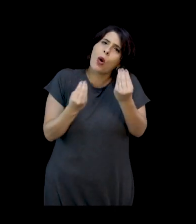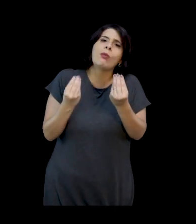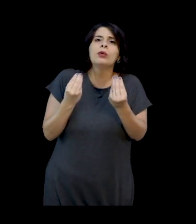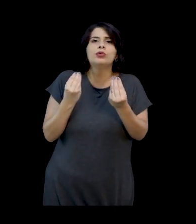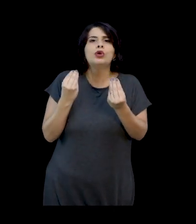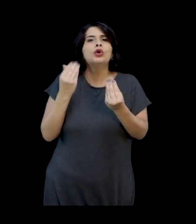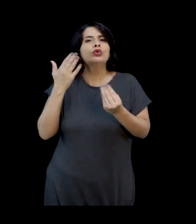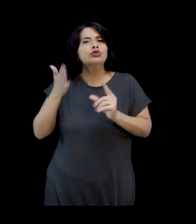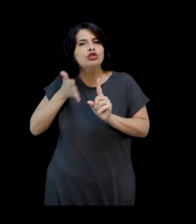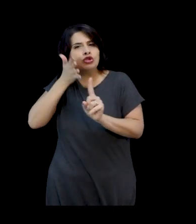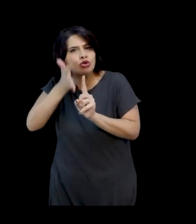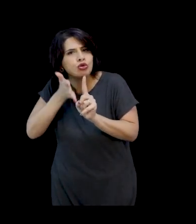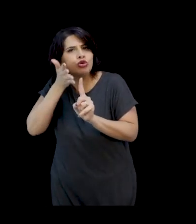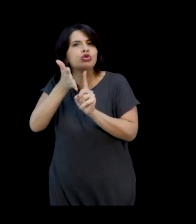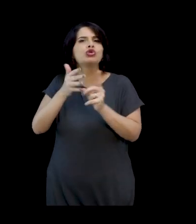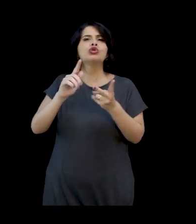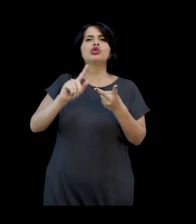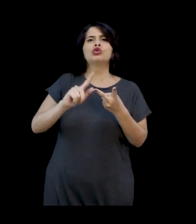o discurso,